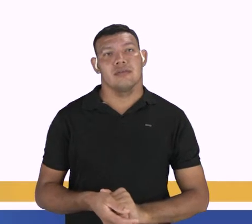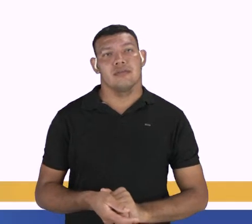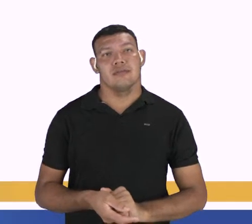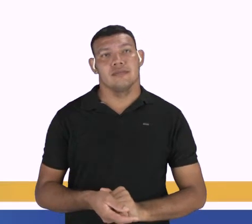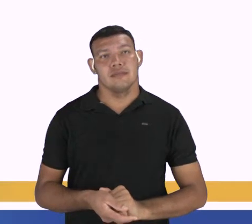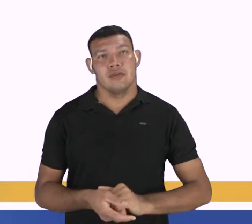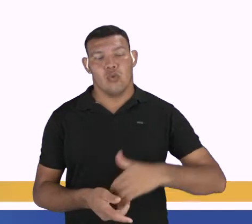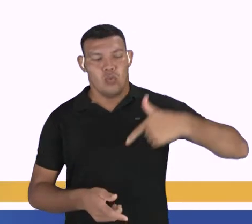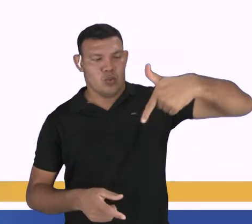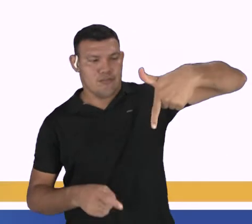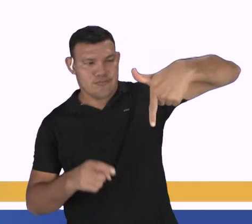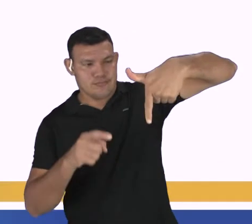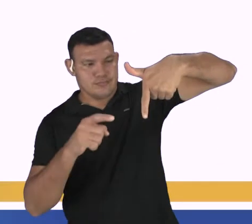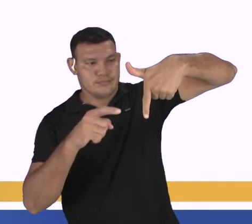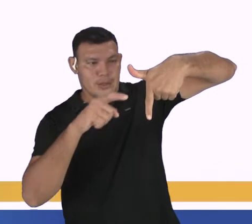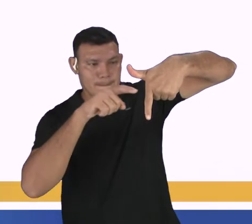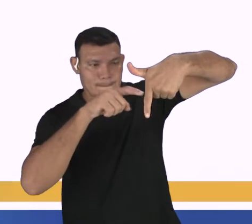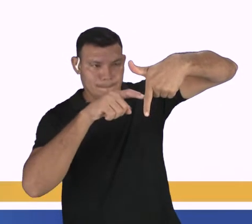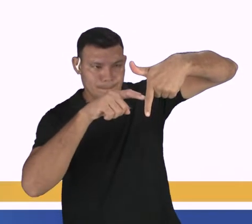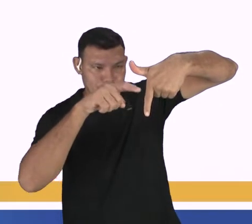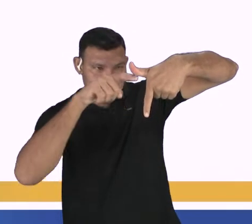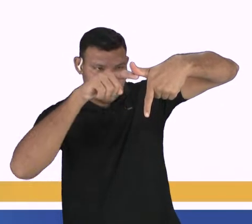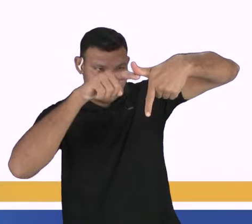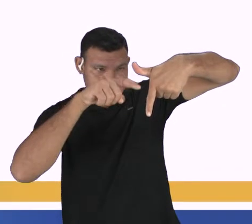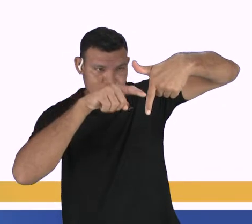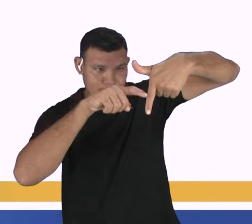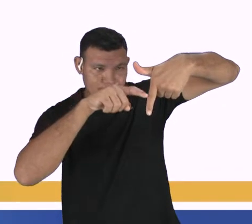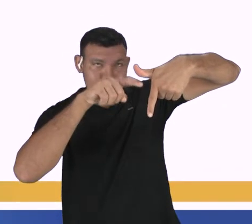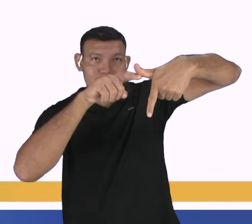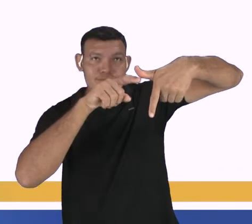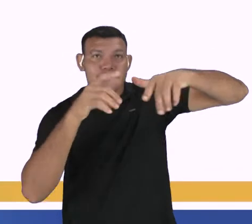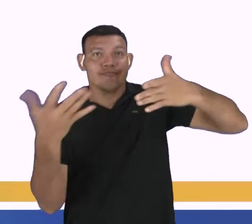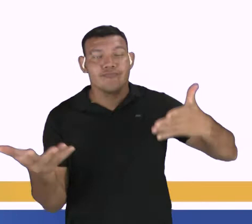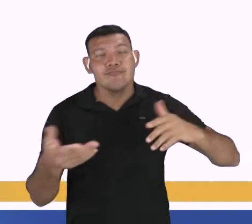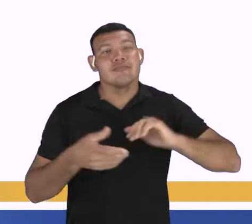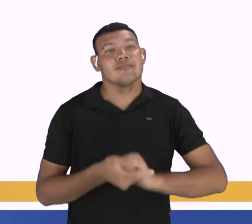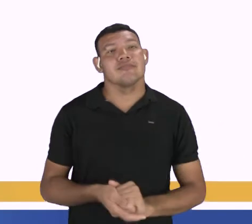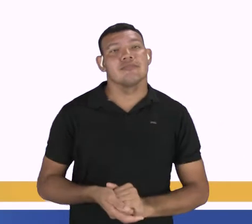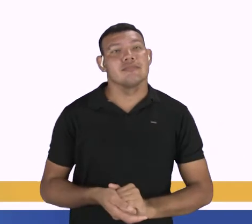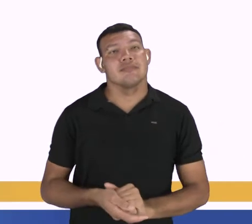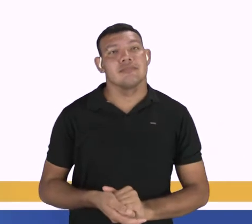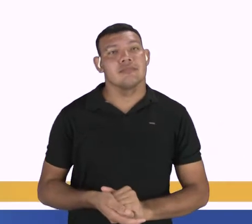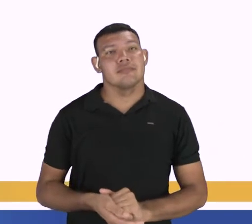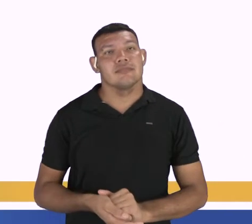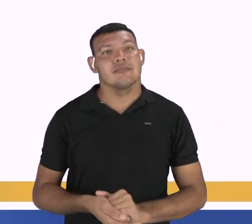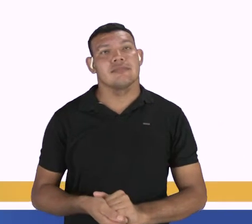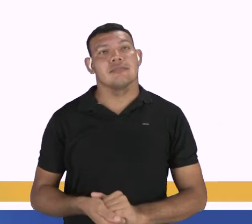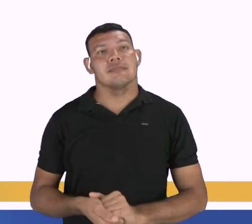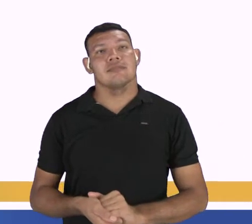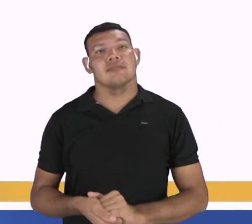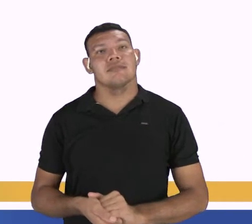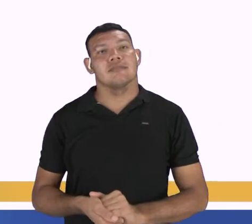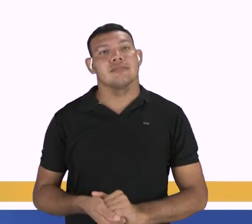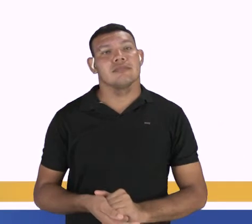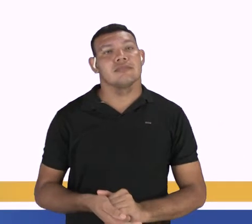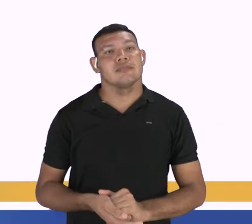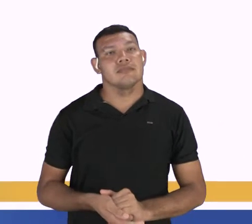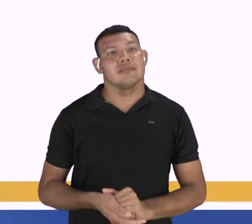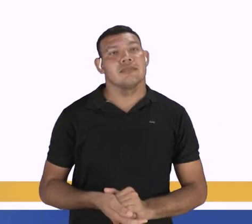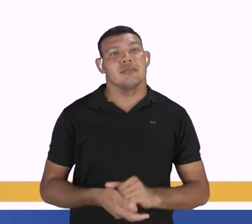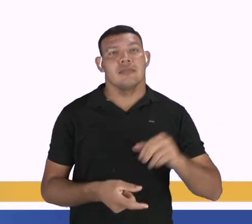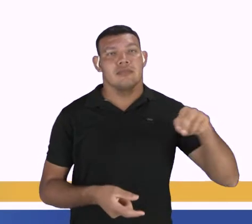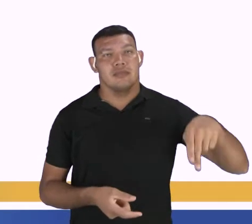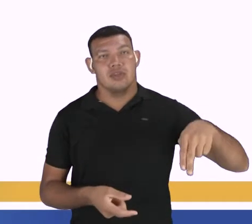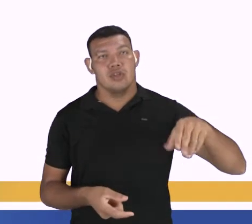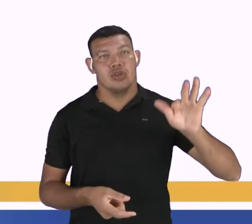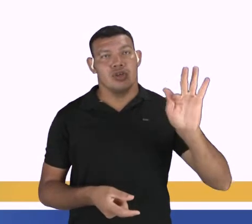ângulo de 90 graus, a gente faz um quadradozinho nele, né? Então, o ângulo NFC é um ângulo